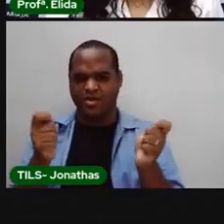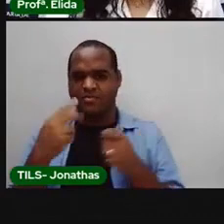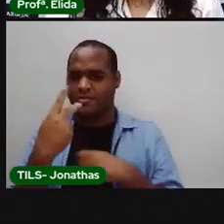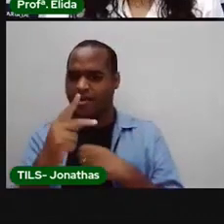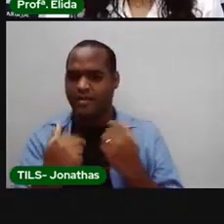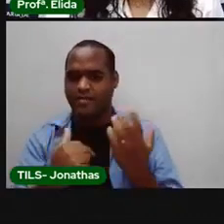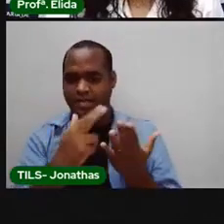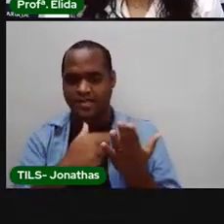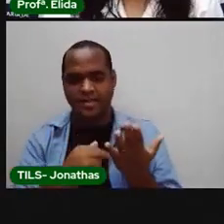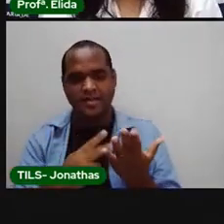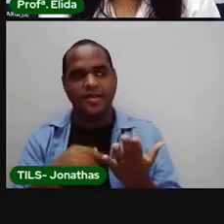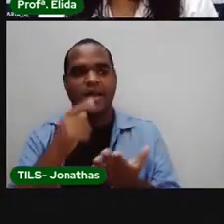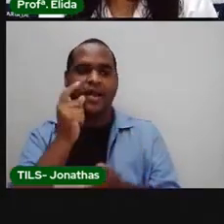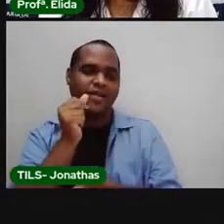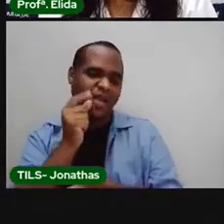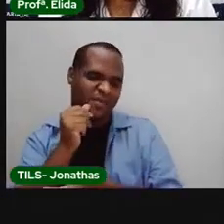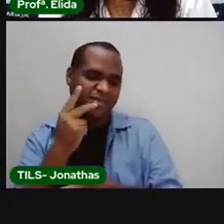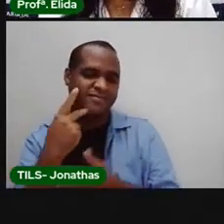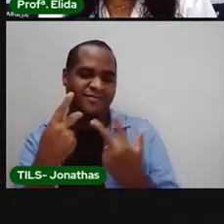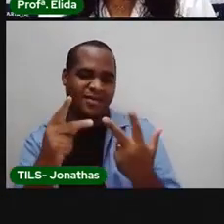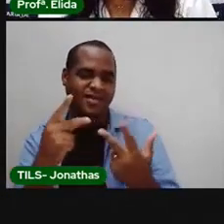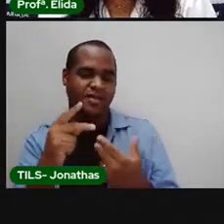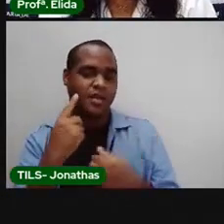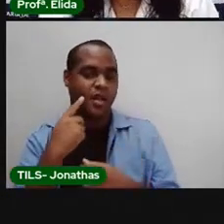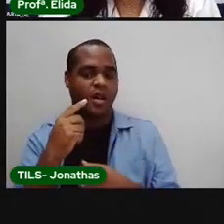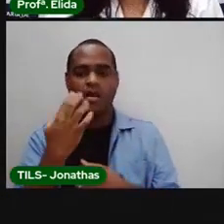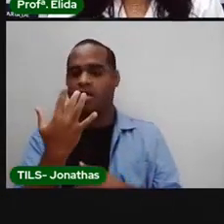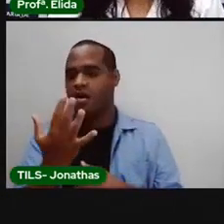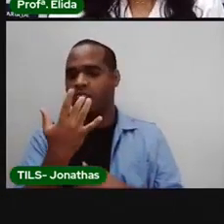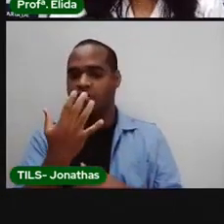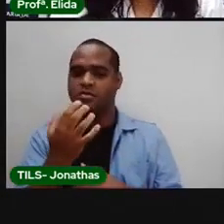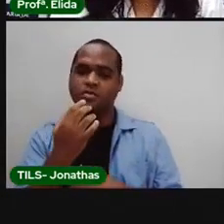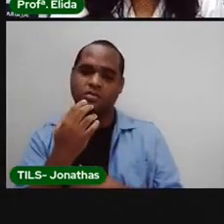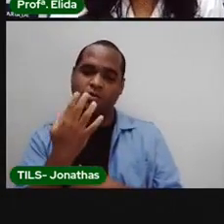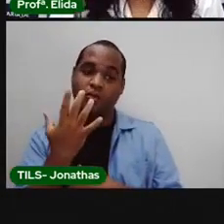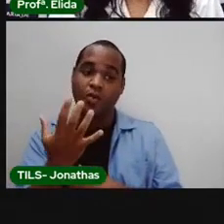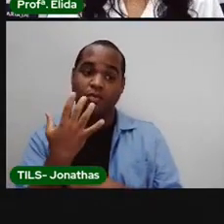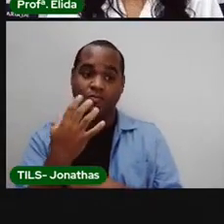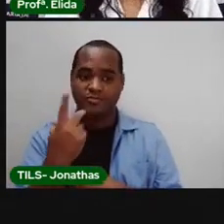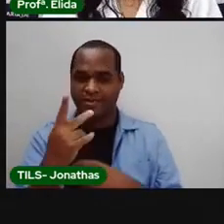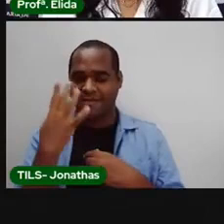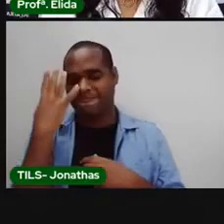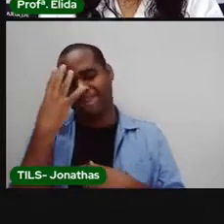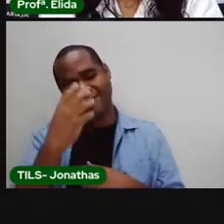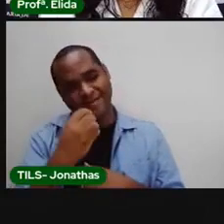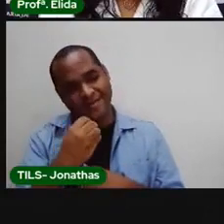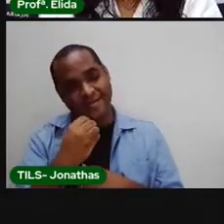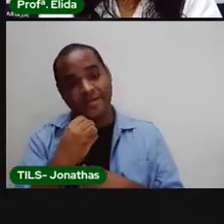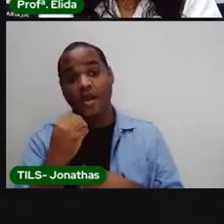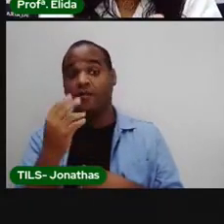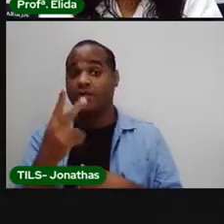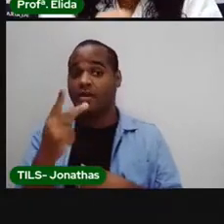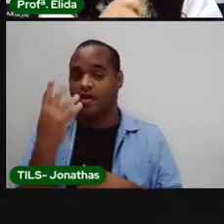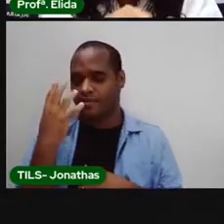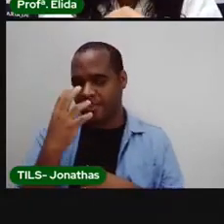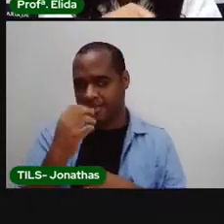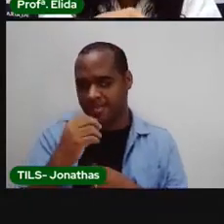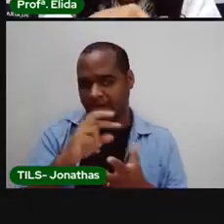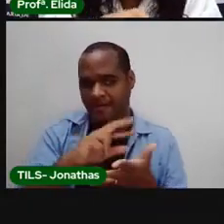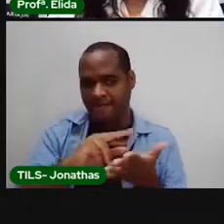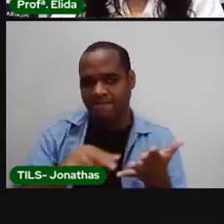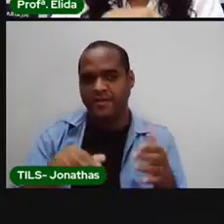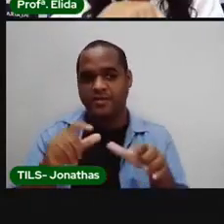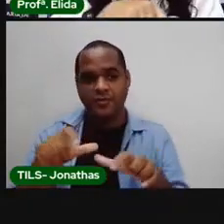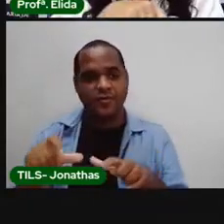seu lápis de escrever, mas se você tiver um lápis de cor em casa, vai ficar bem bonito. Você vai pintar todos os lugares onde tem